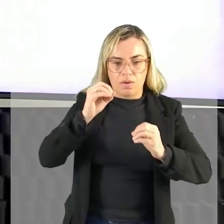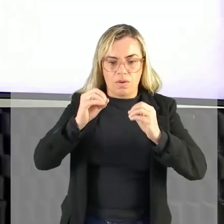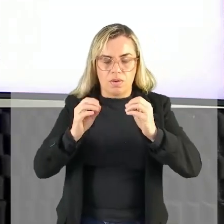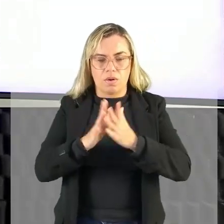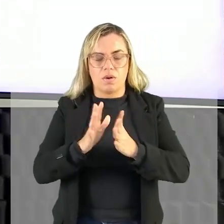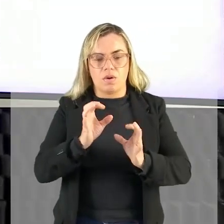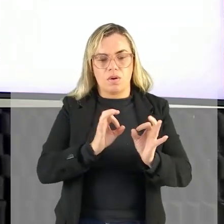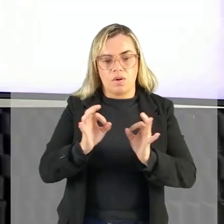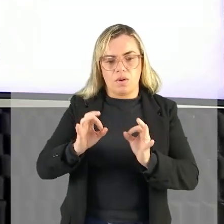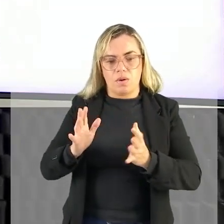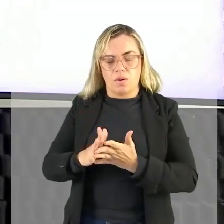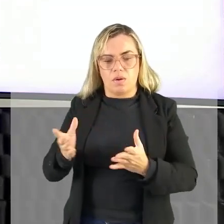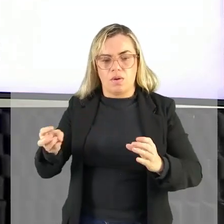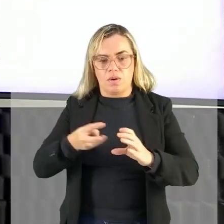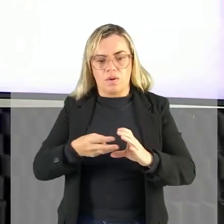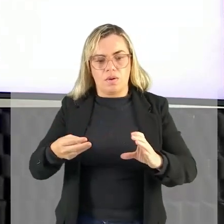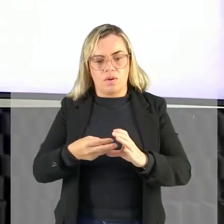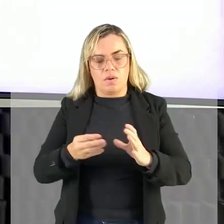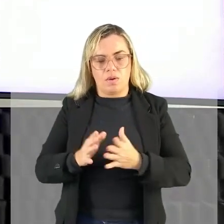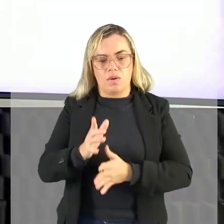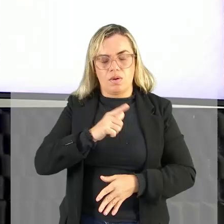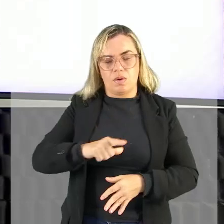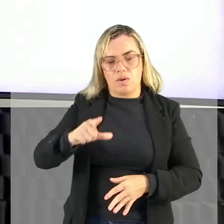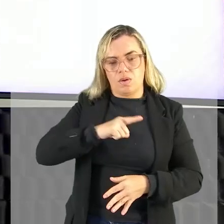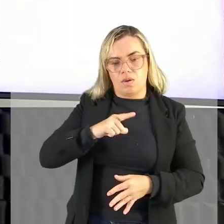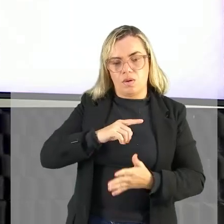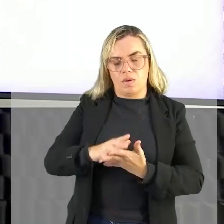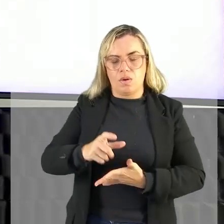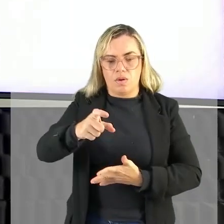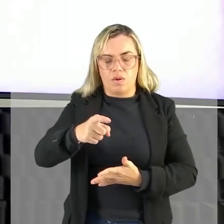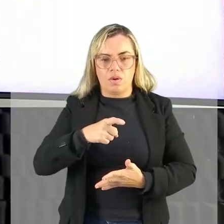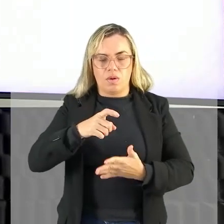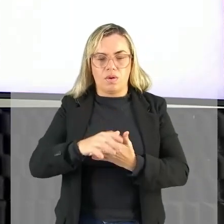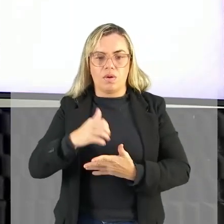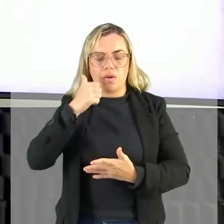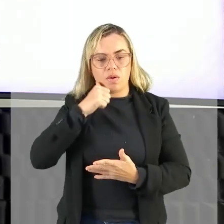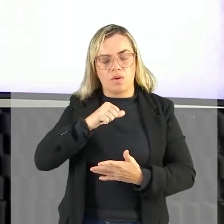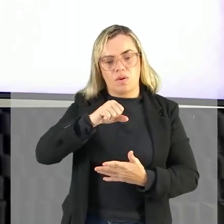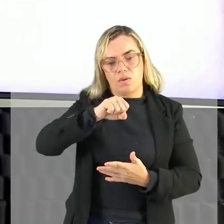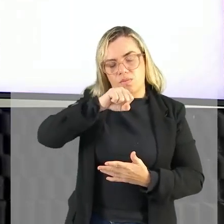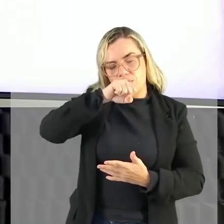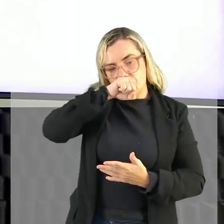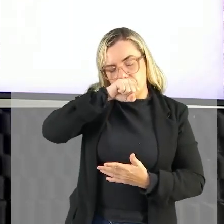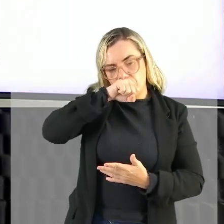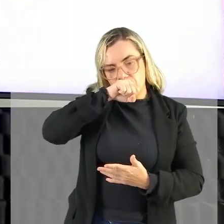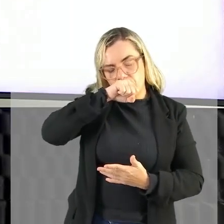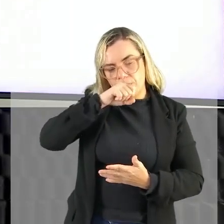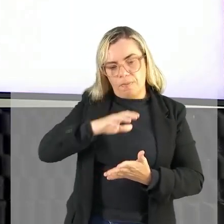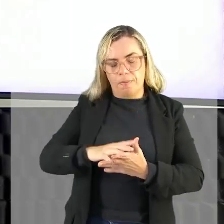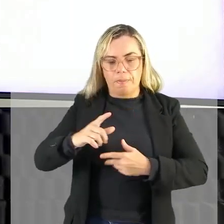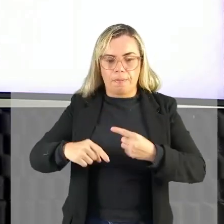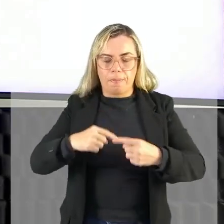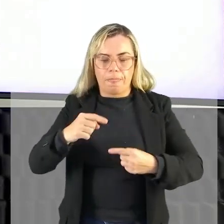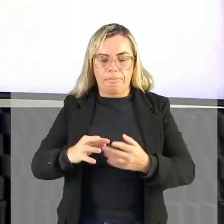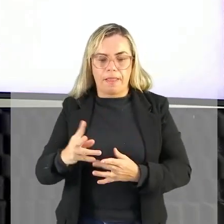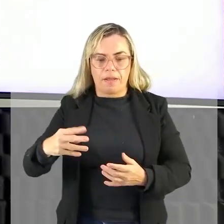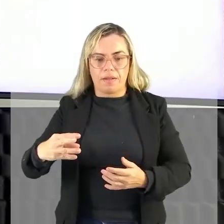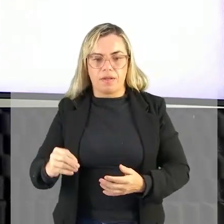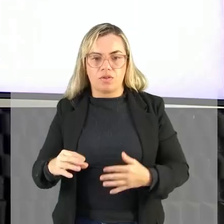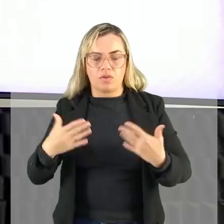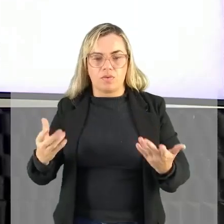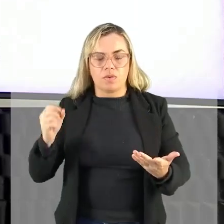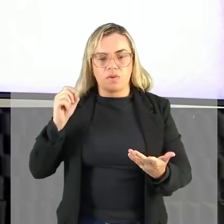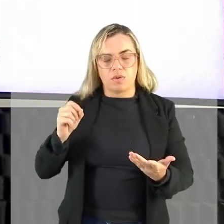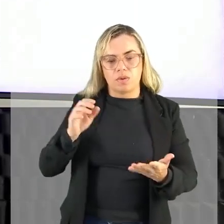Então, tem célula que vai ter o X da mãe, né? O X que a gente herdou da mãe, né, inativado.